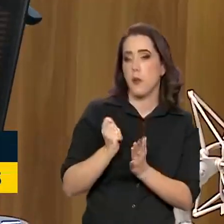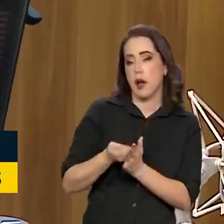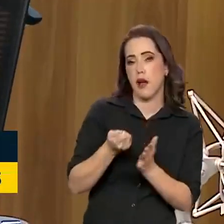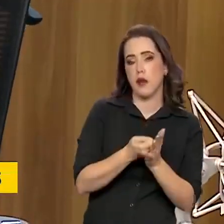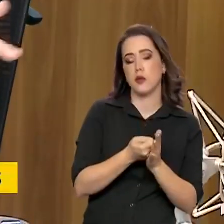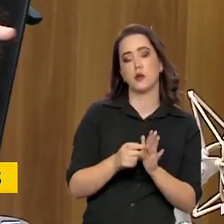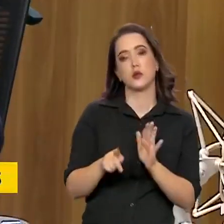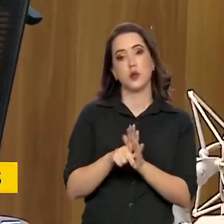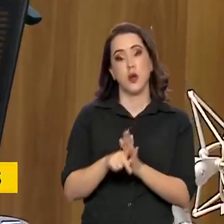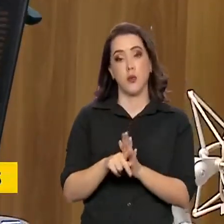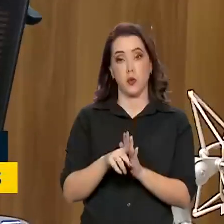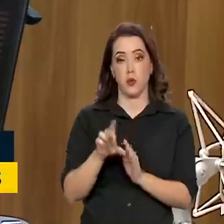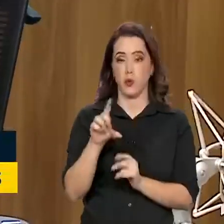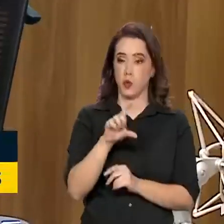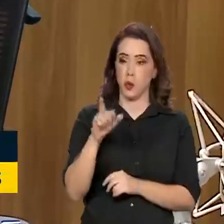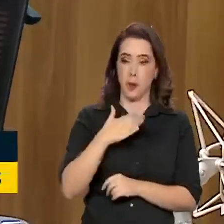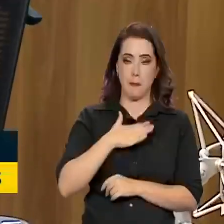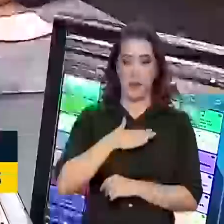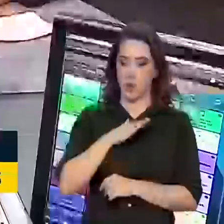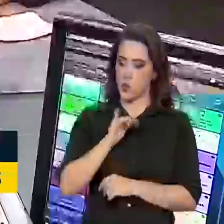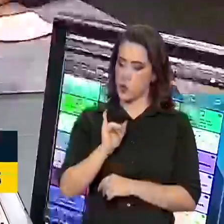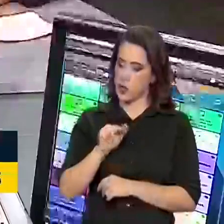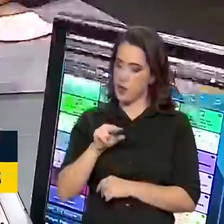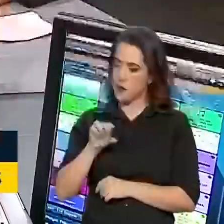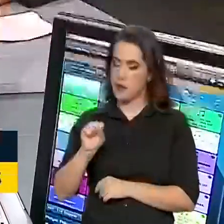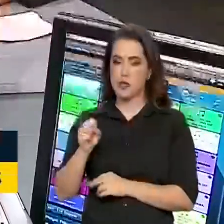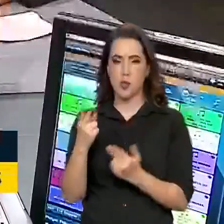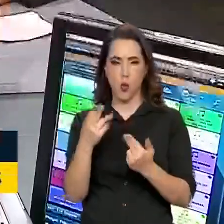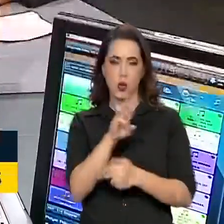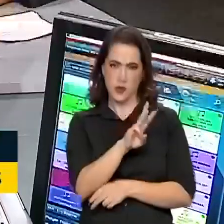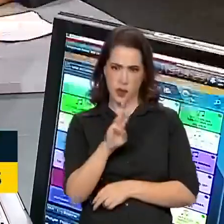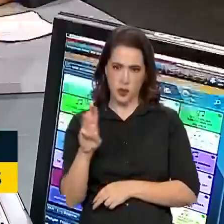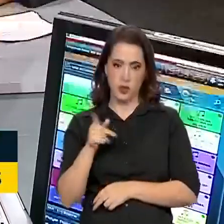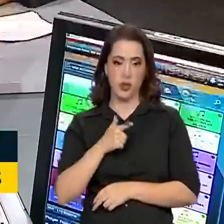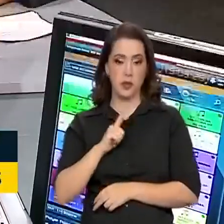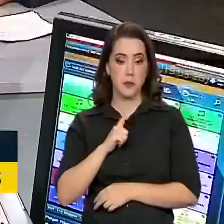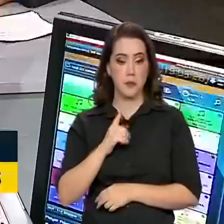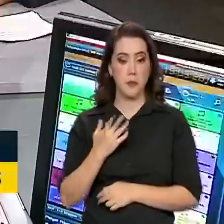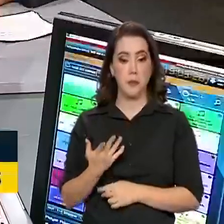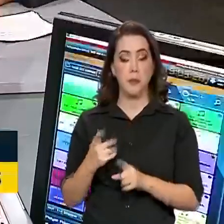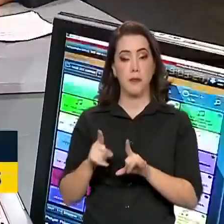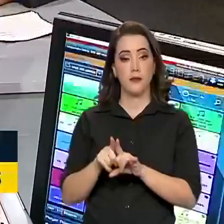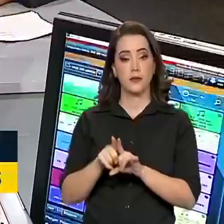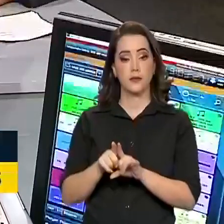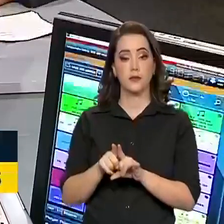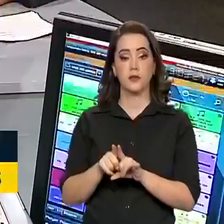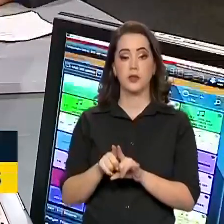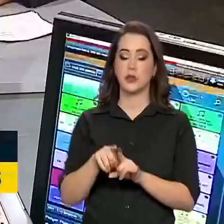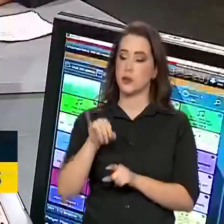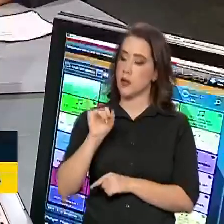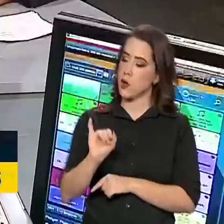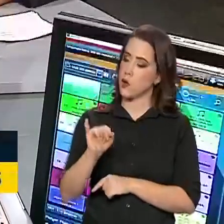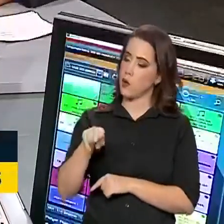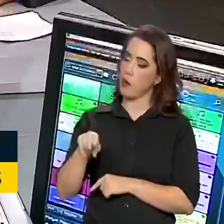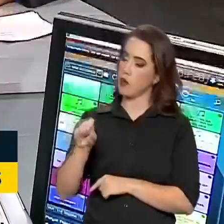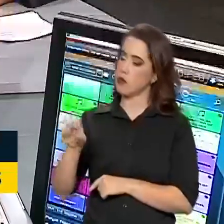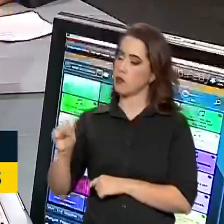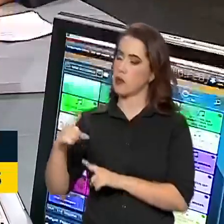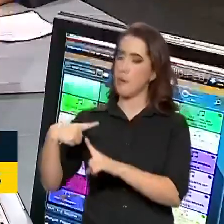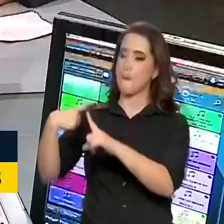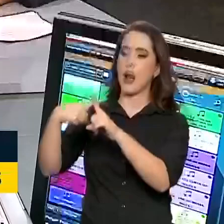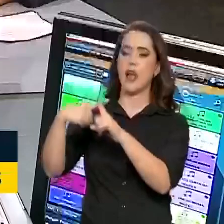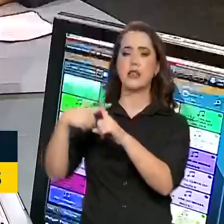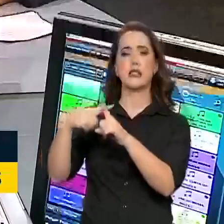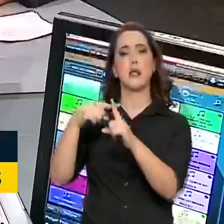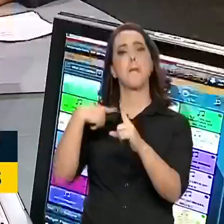do INSS que já está no portal à vontade da população. E meu INSS, mais, e esse mais significa o